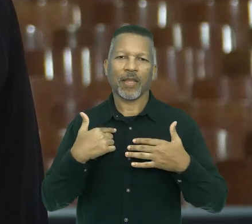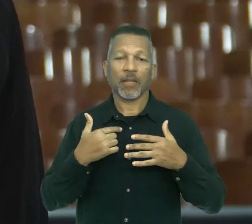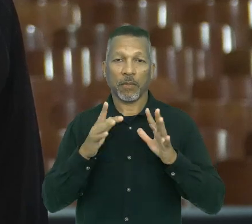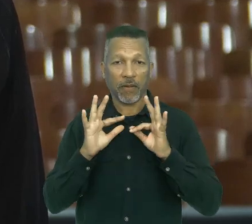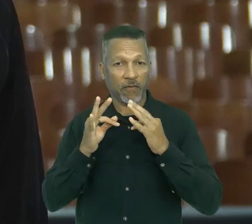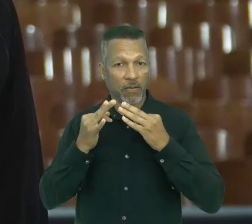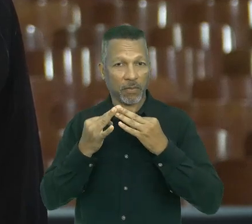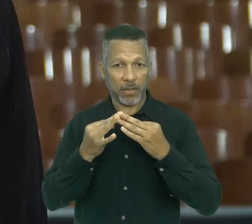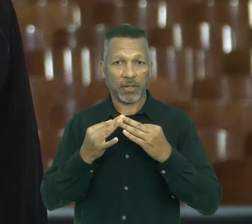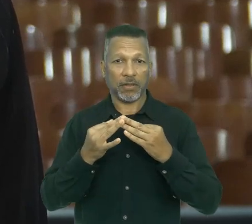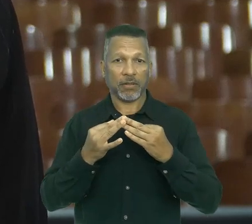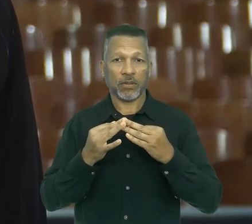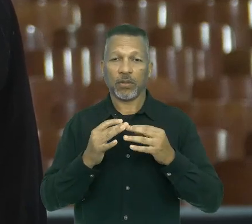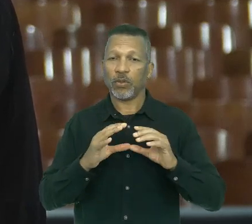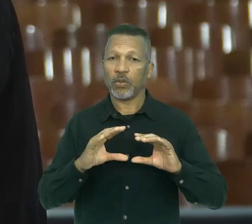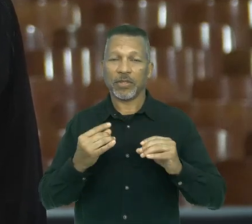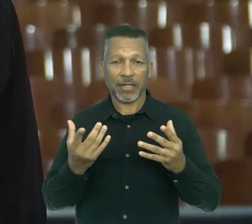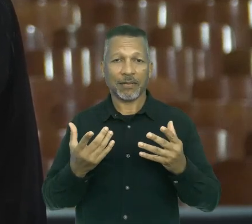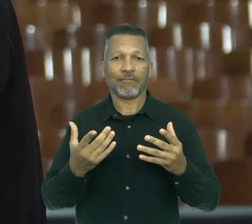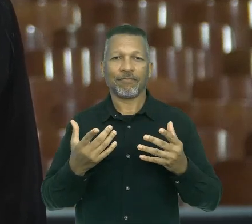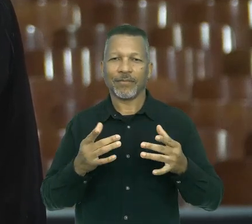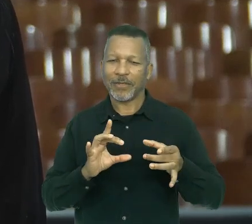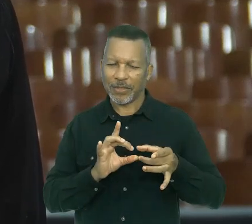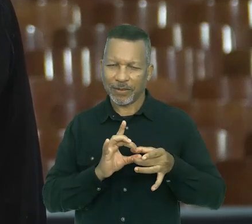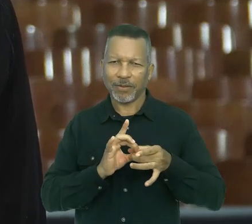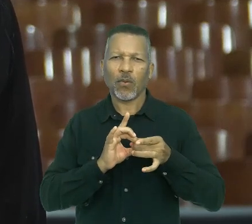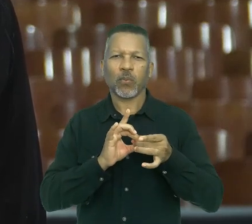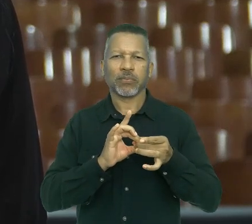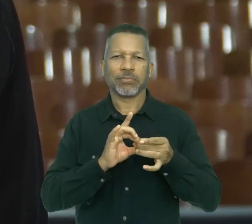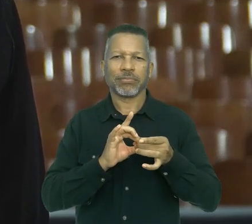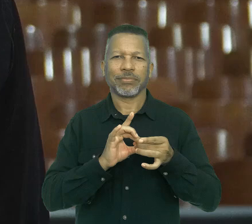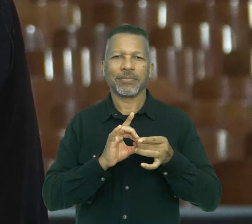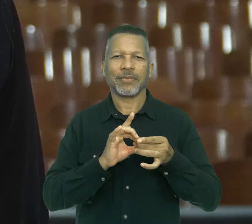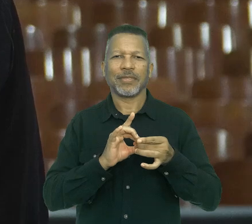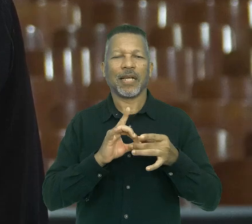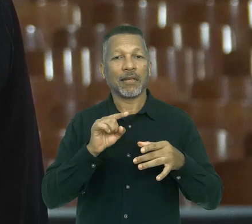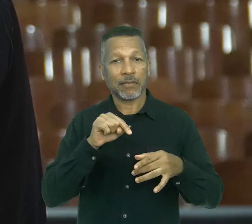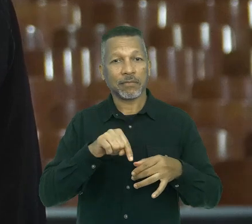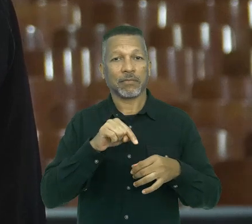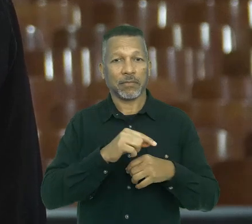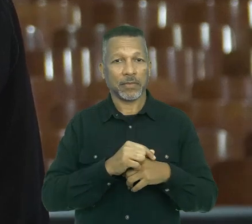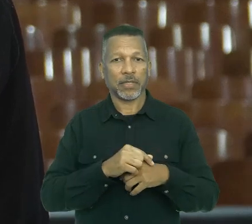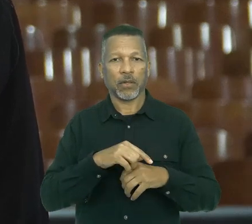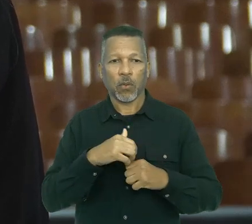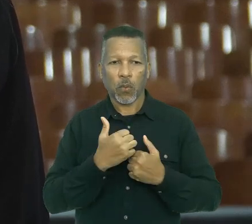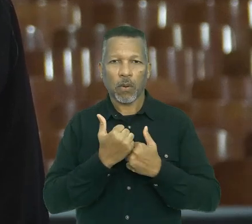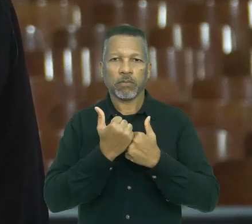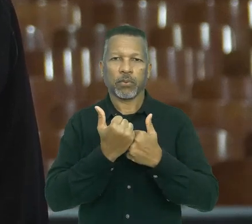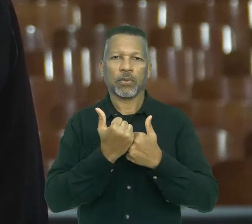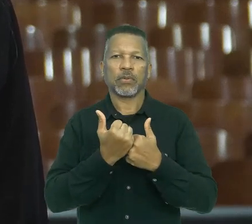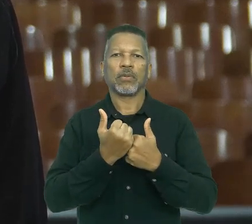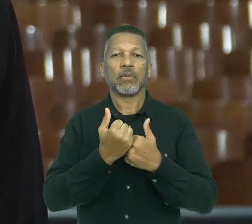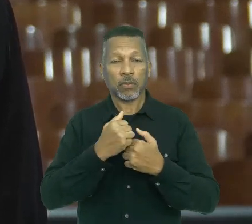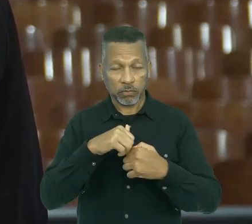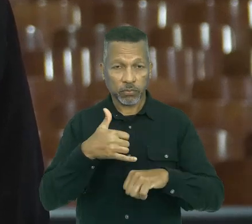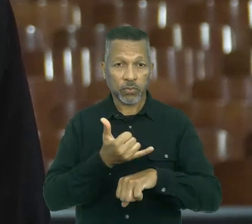família está profundamente ligada aos Meninos. Com apoio e incentivo da empresa,